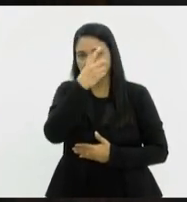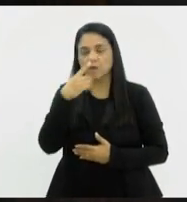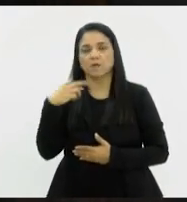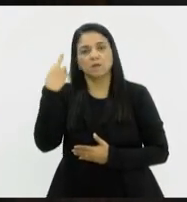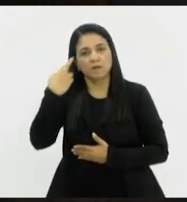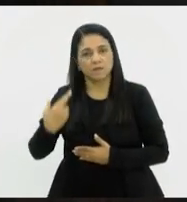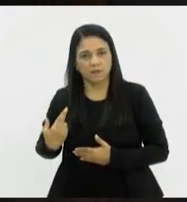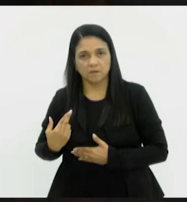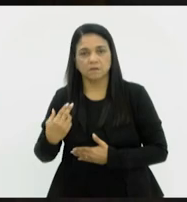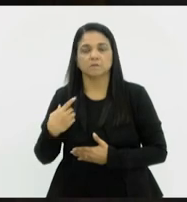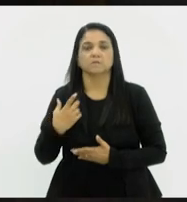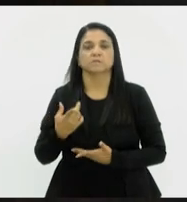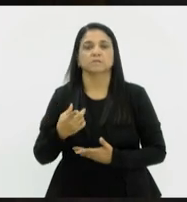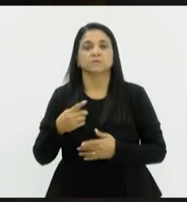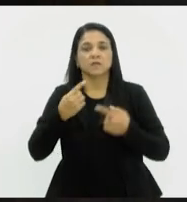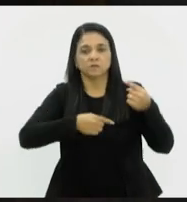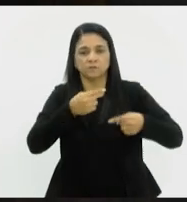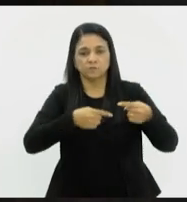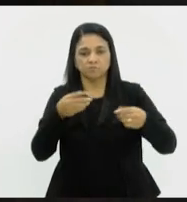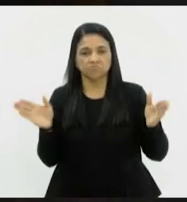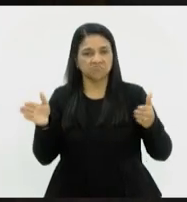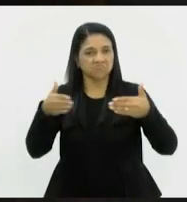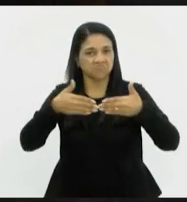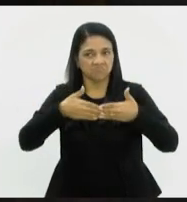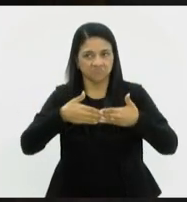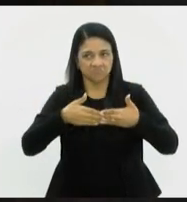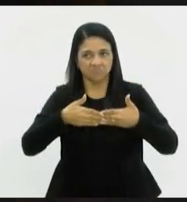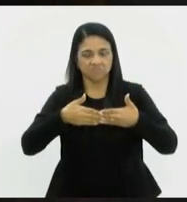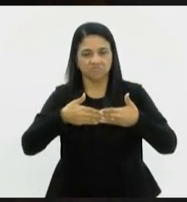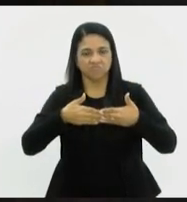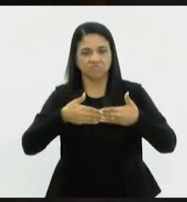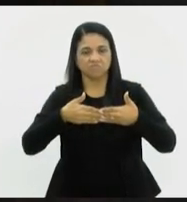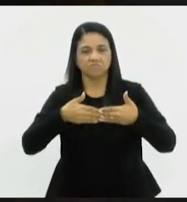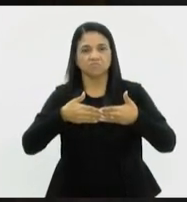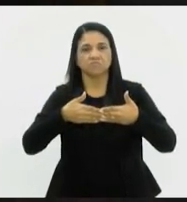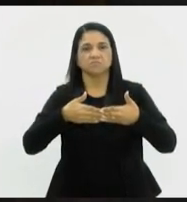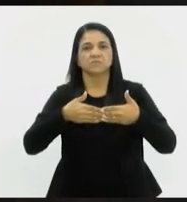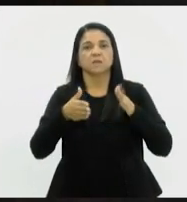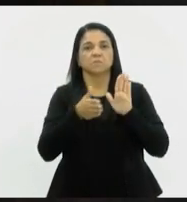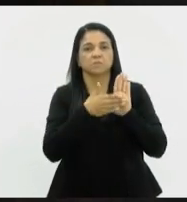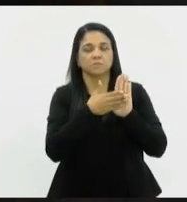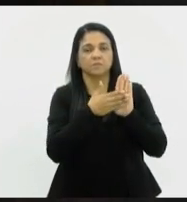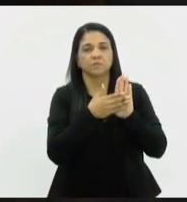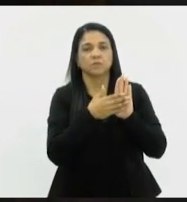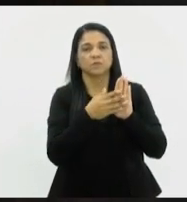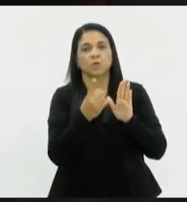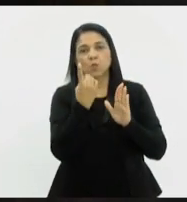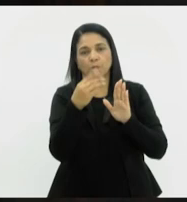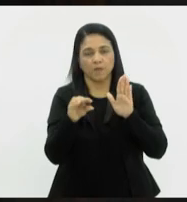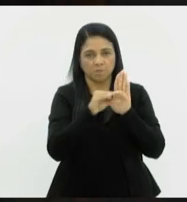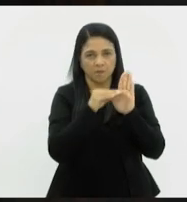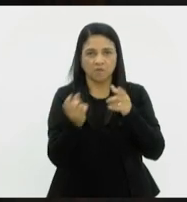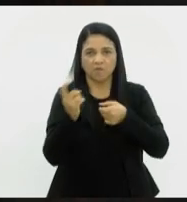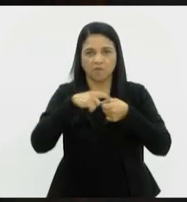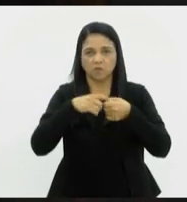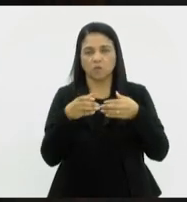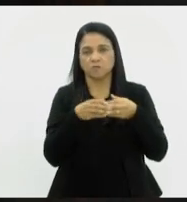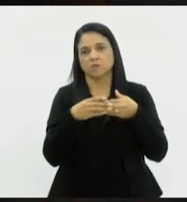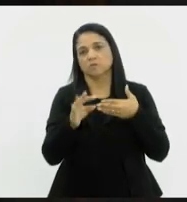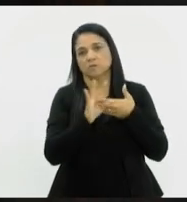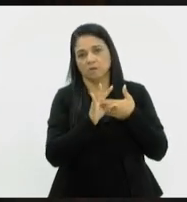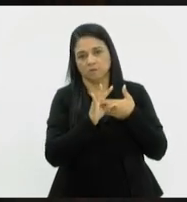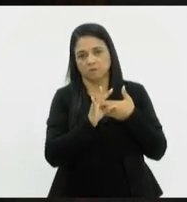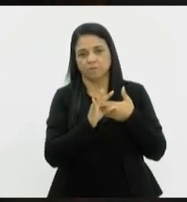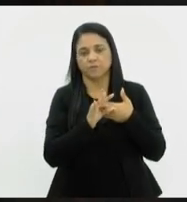Souza. Em discussão, não havendo quem queira discutir, encerrada a discussão, a presente proposta recebeu uma emenda e retorna às comissões